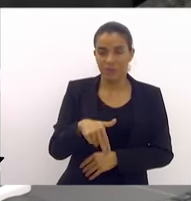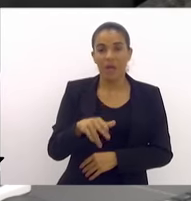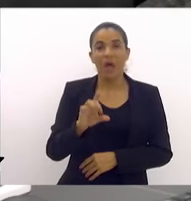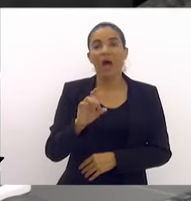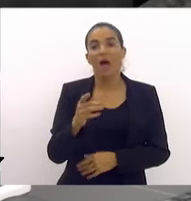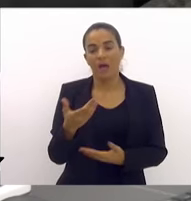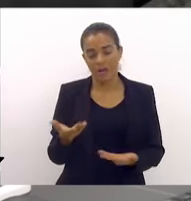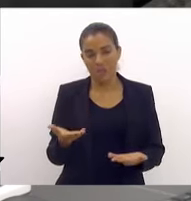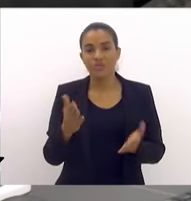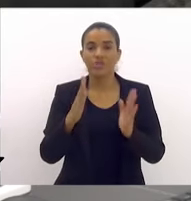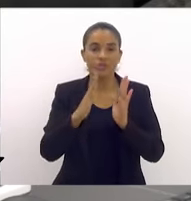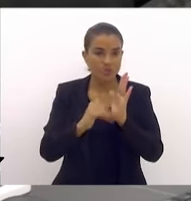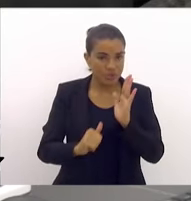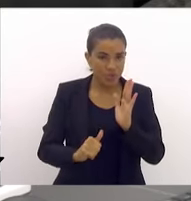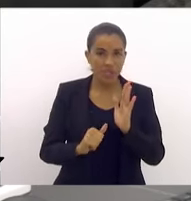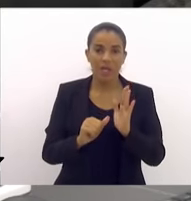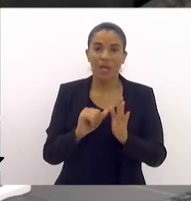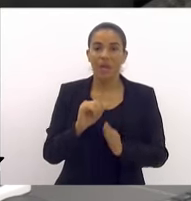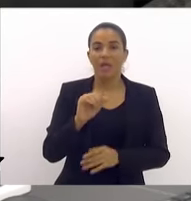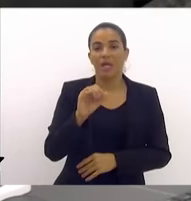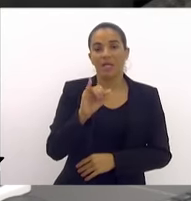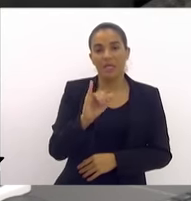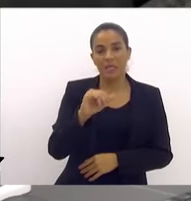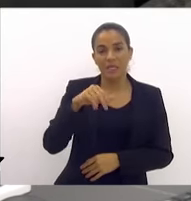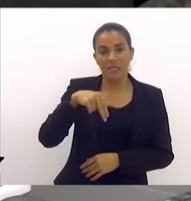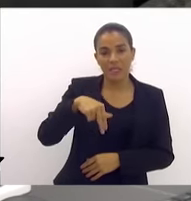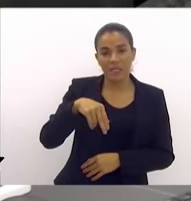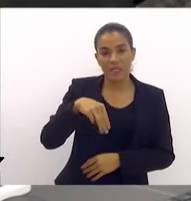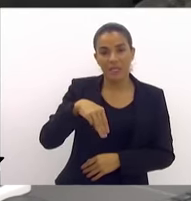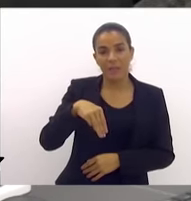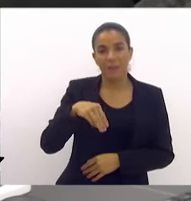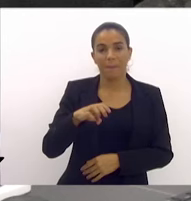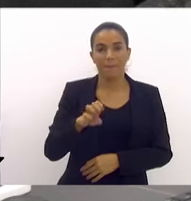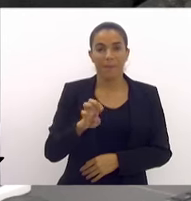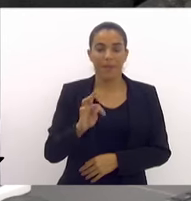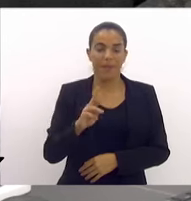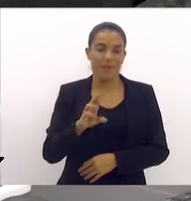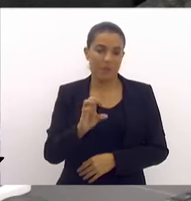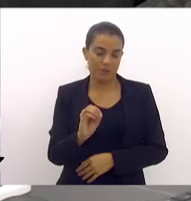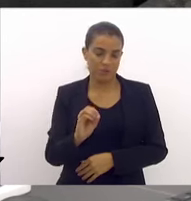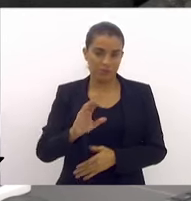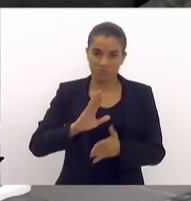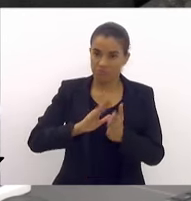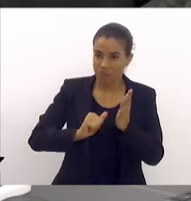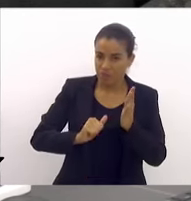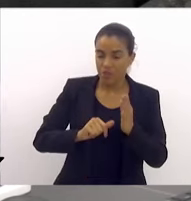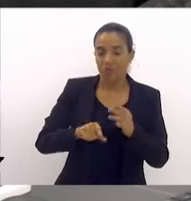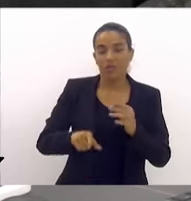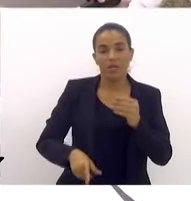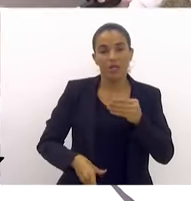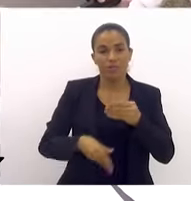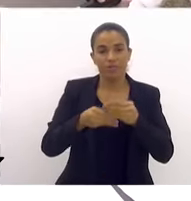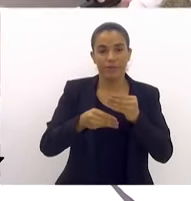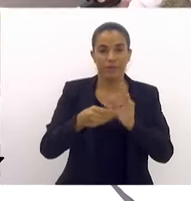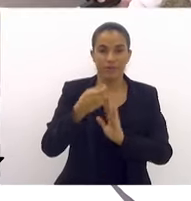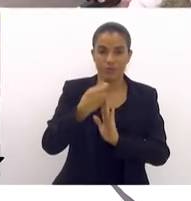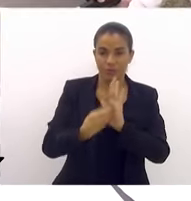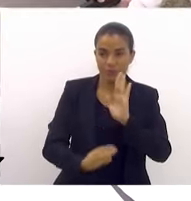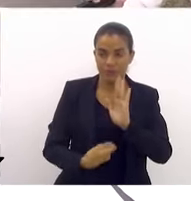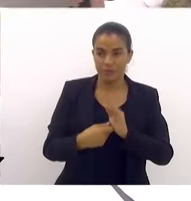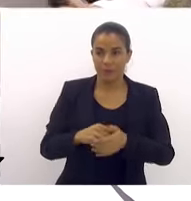deputado Serafini, que é o só tirar o pelo Imetro. Se o deputado Serafini concordar, a gente retira o Imetro e faz a subemenda nesse sentido. Inclusive,